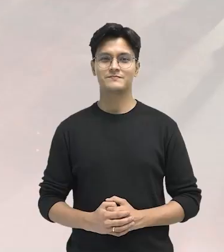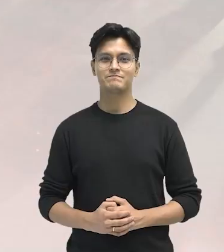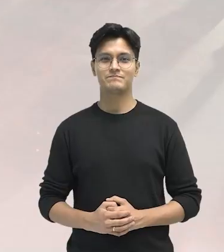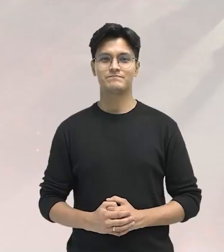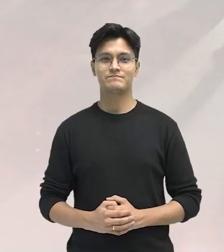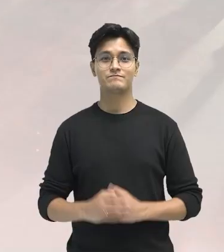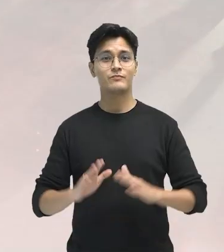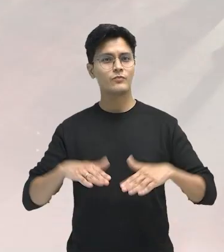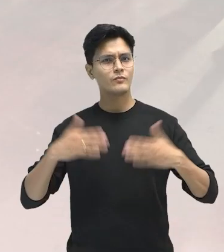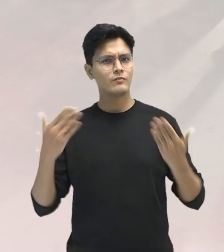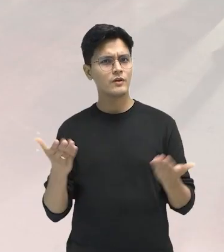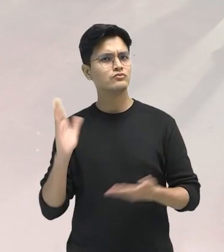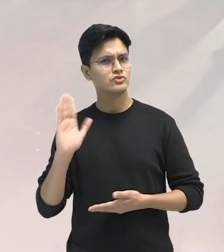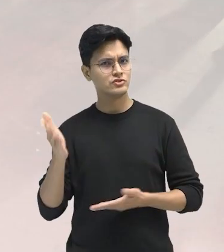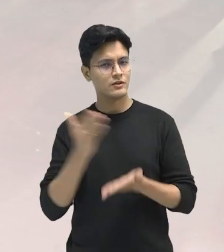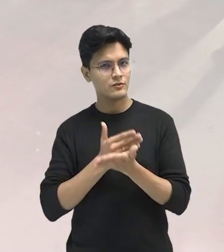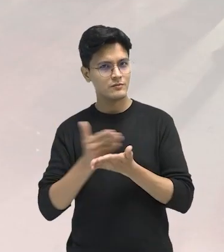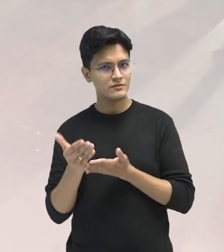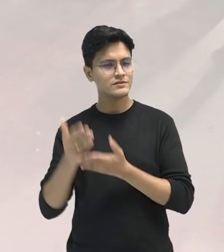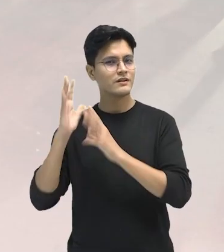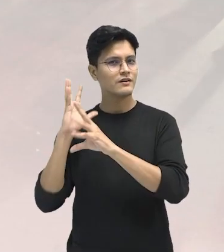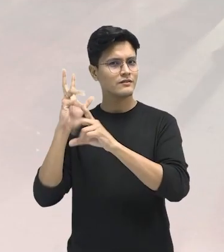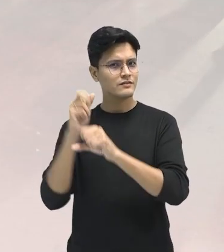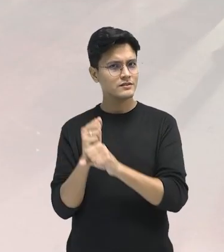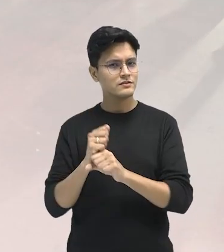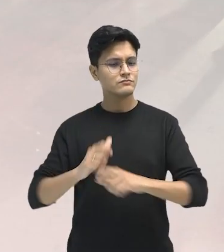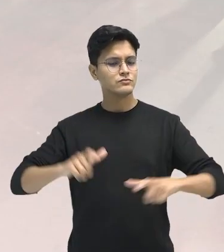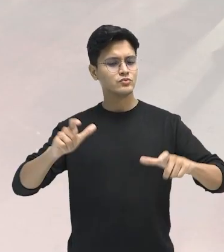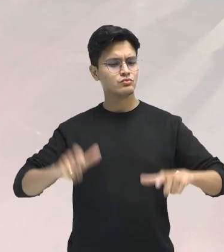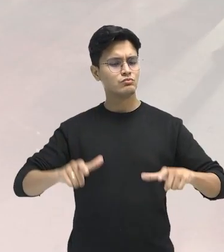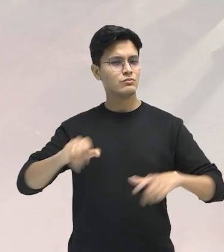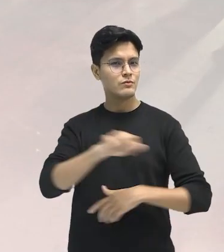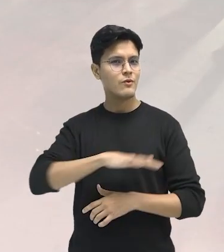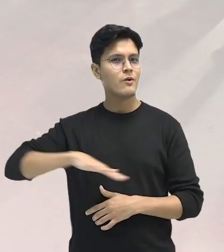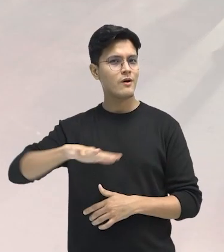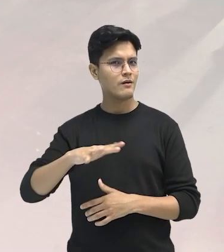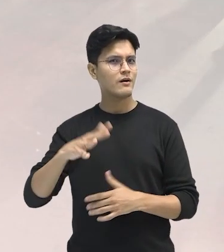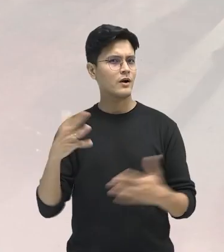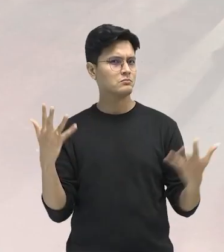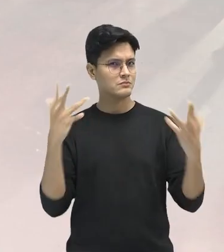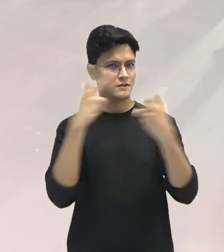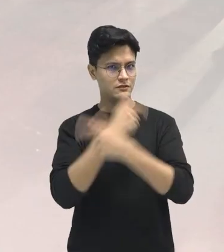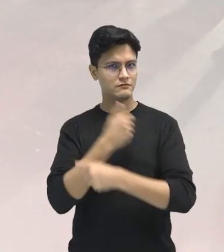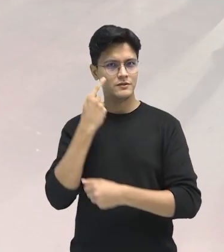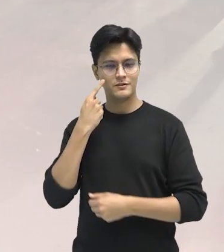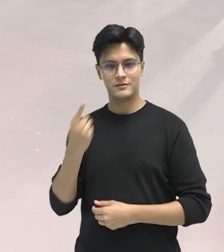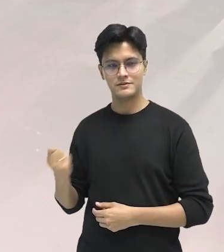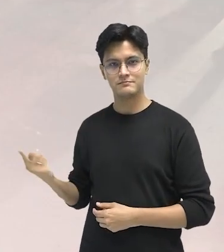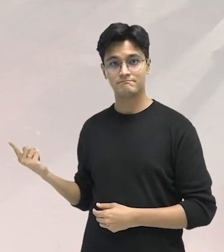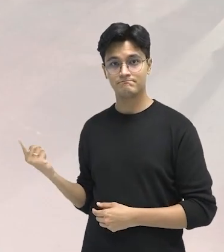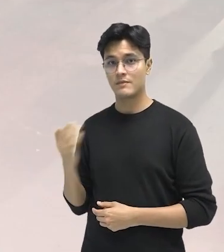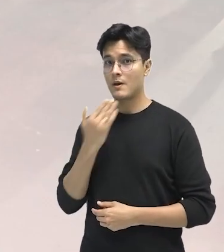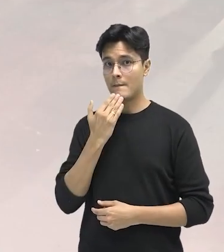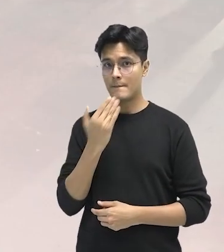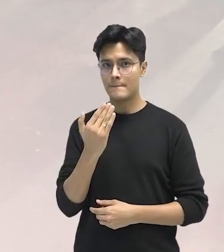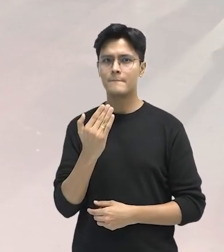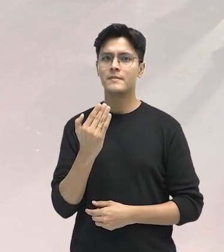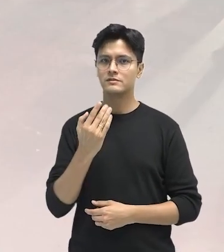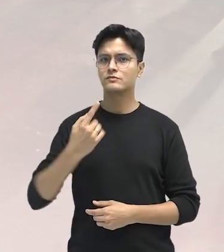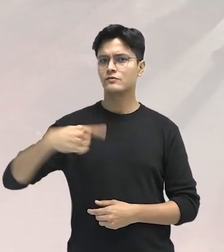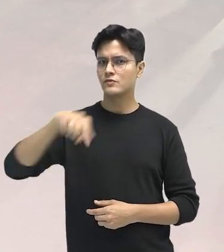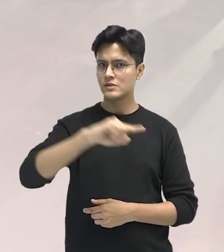Muito bem, a gente já inicia a nossa revisão aqui, nesse cenário maravilhoso. E eu peço agora para